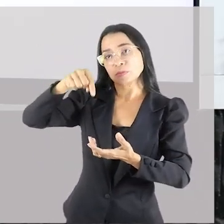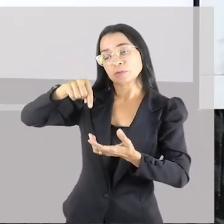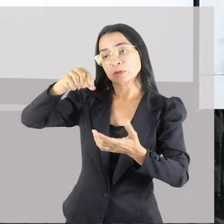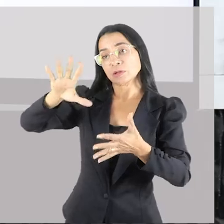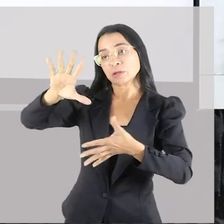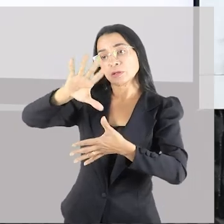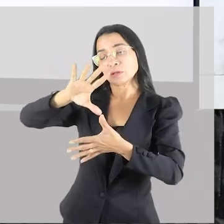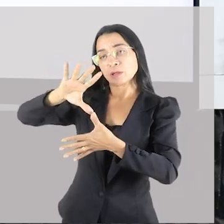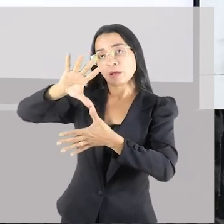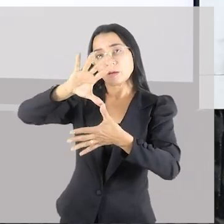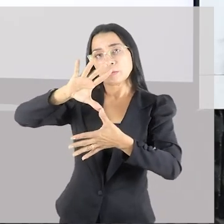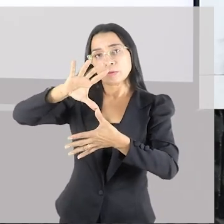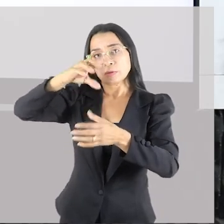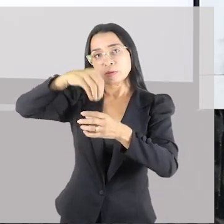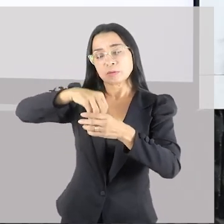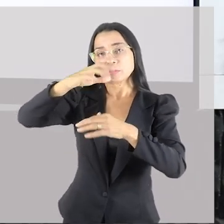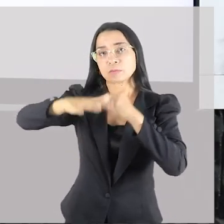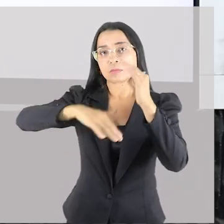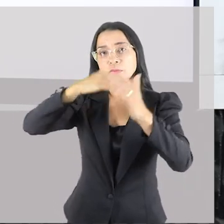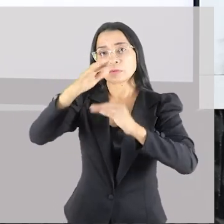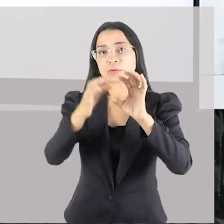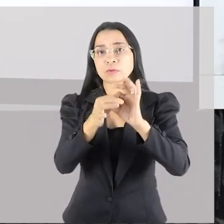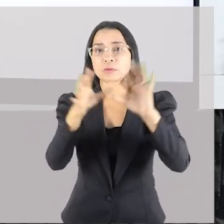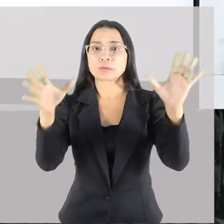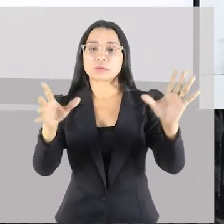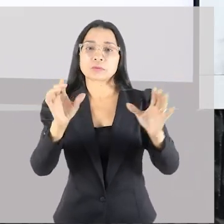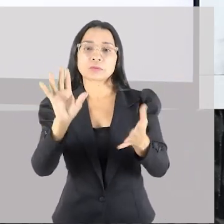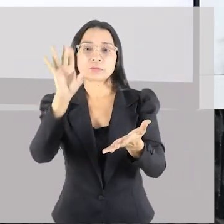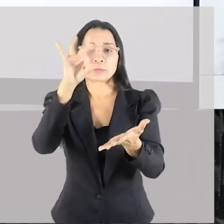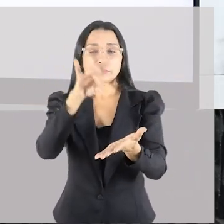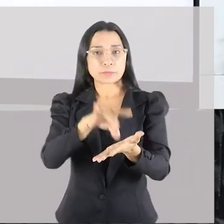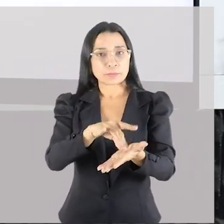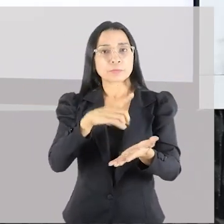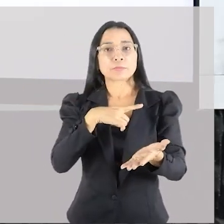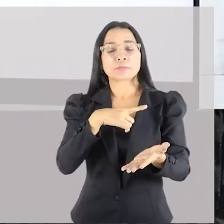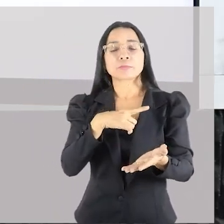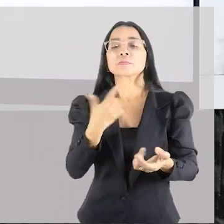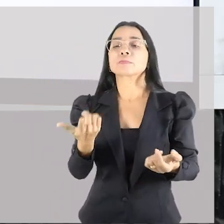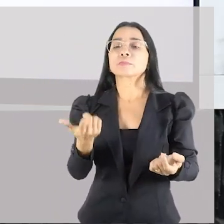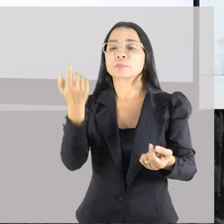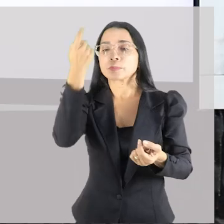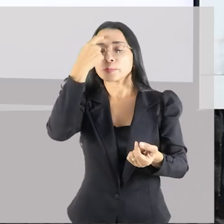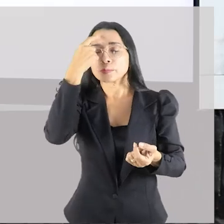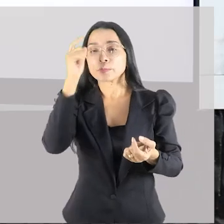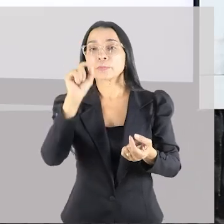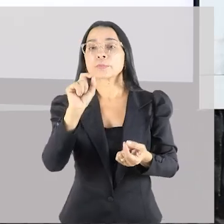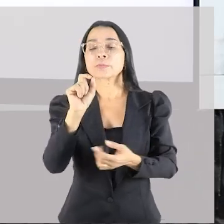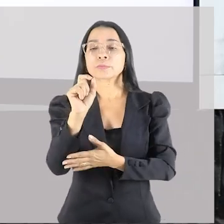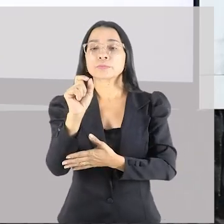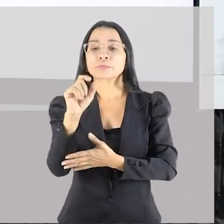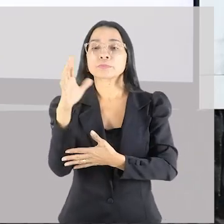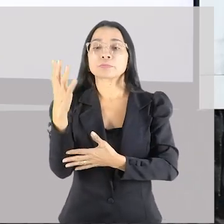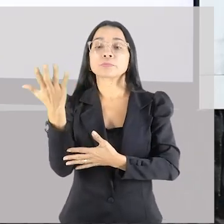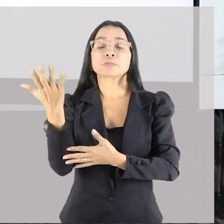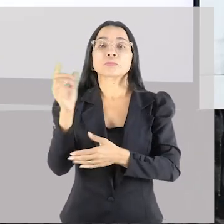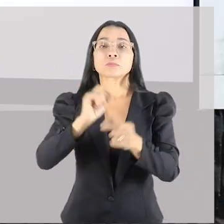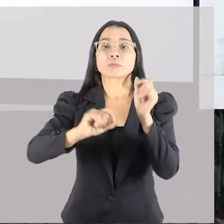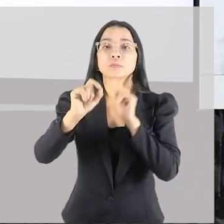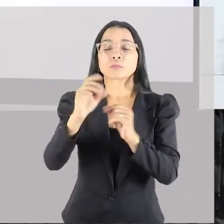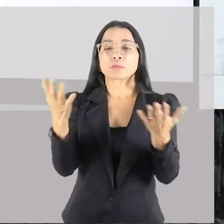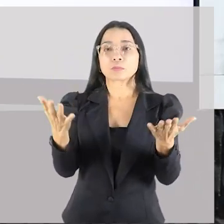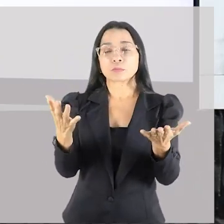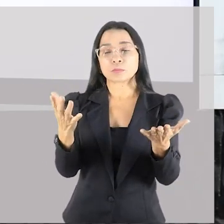desses processos de independência. Na verdade, gente, nós temos que pensar que quando essa tão